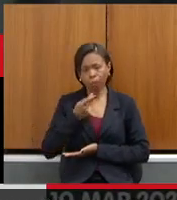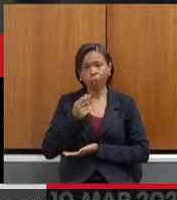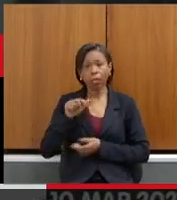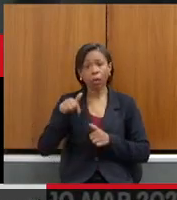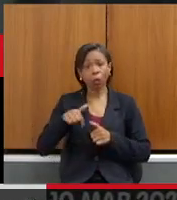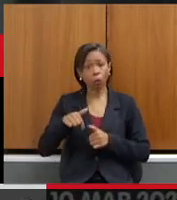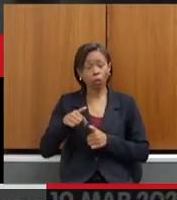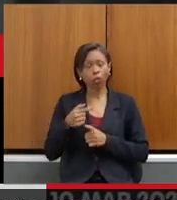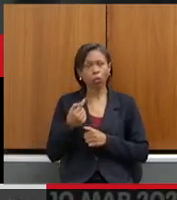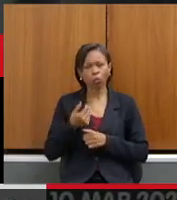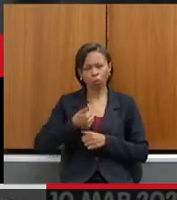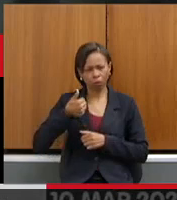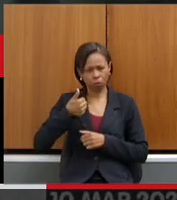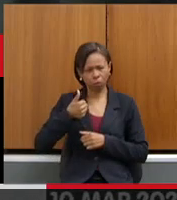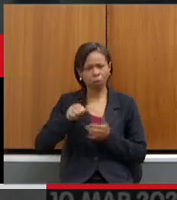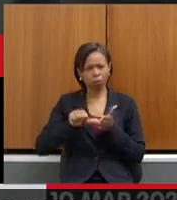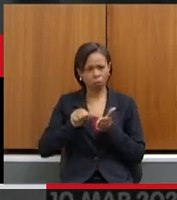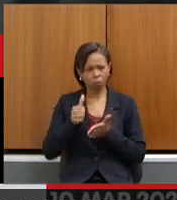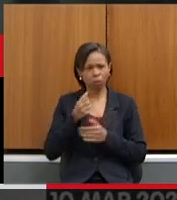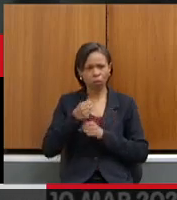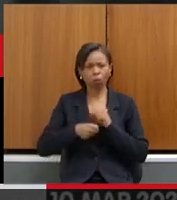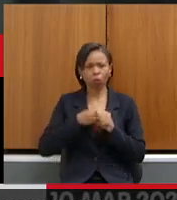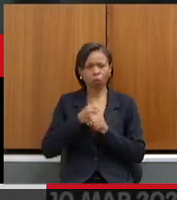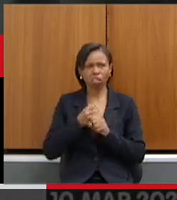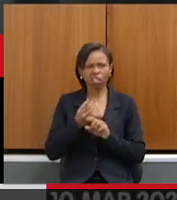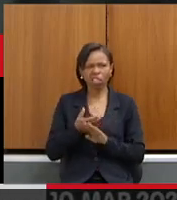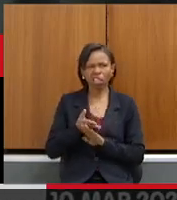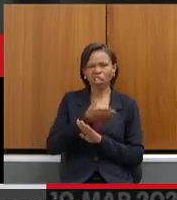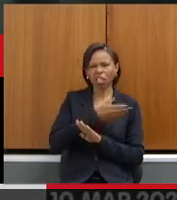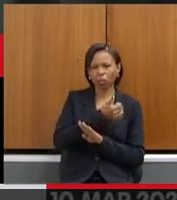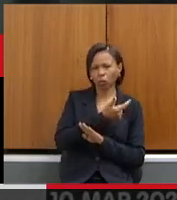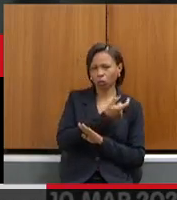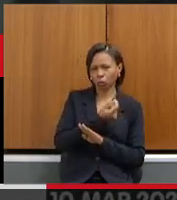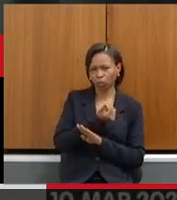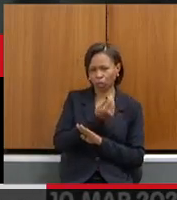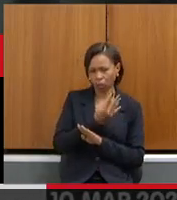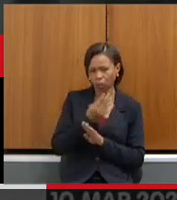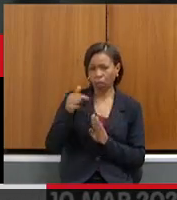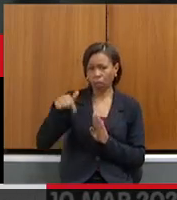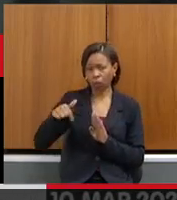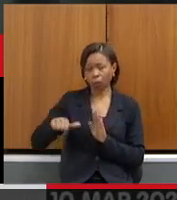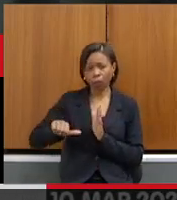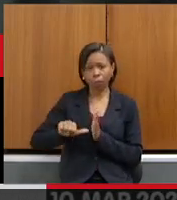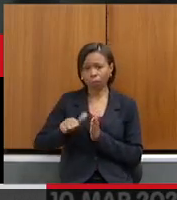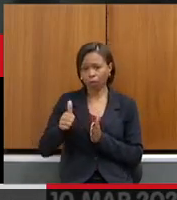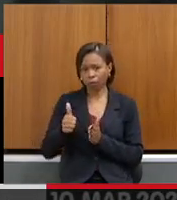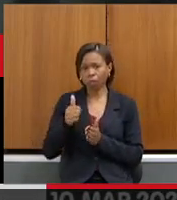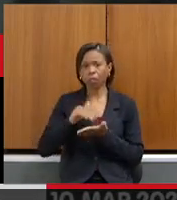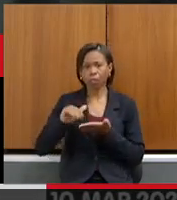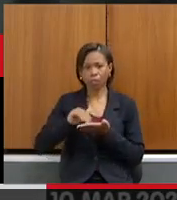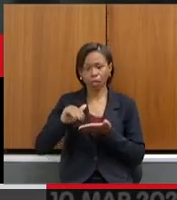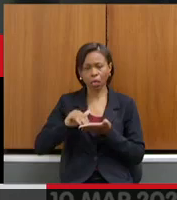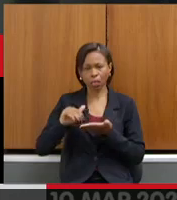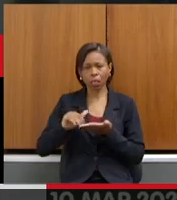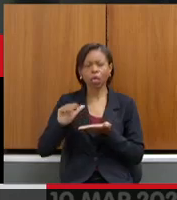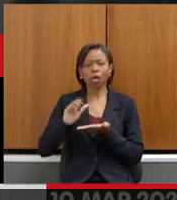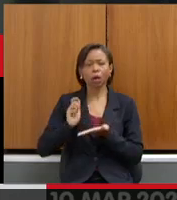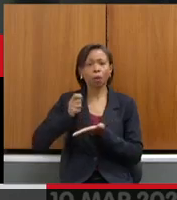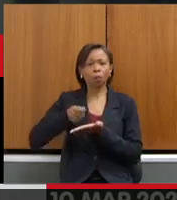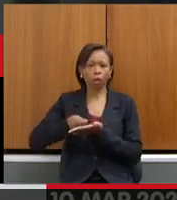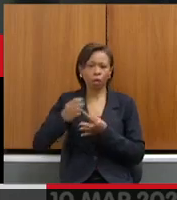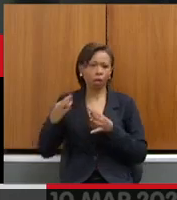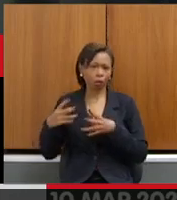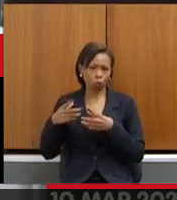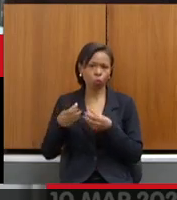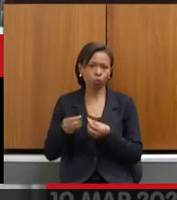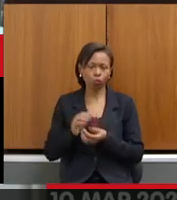ano desde 2014 que a secretaria volta arcar com todos os programas e eu acho que eu tinha uma tinta pergunta